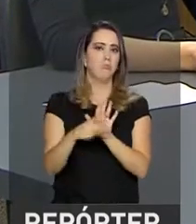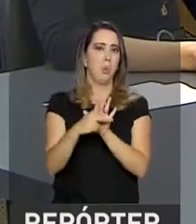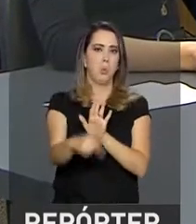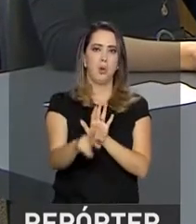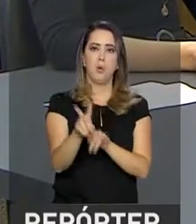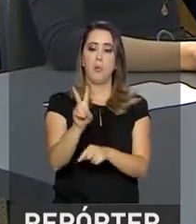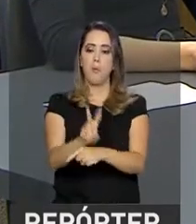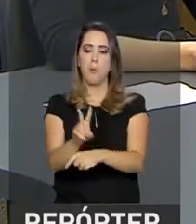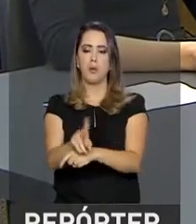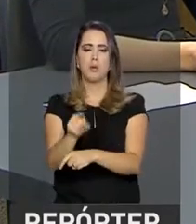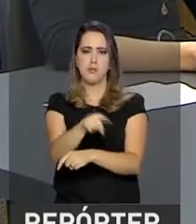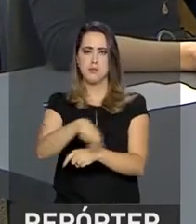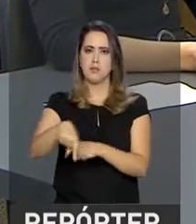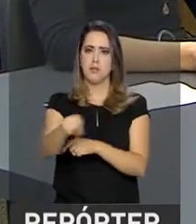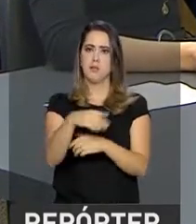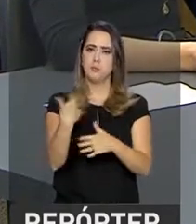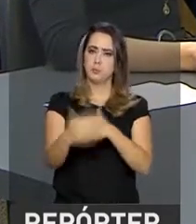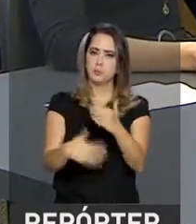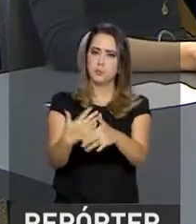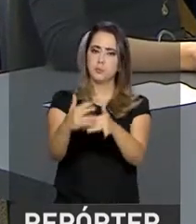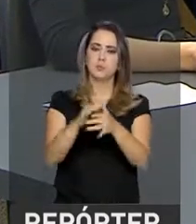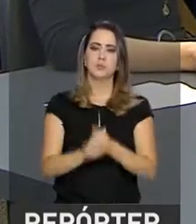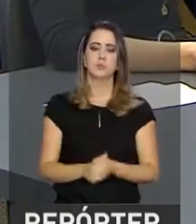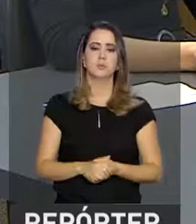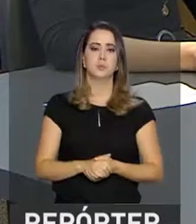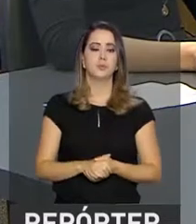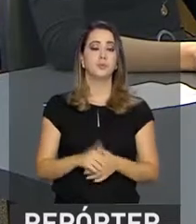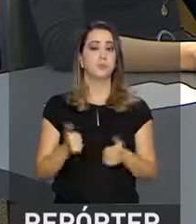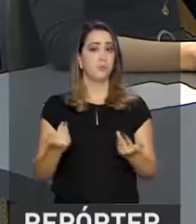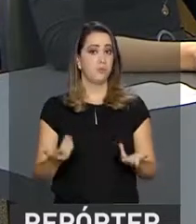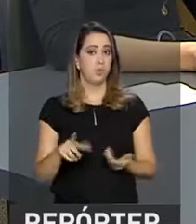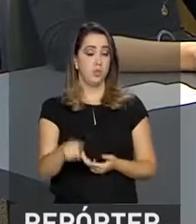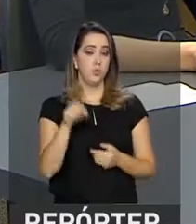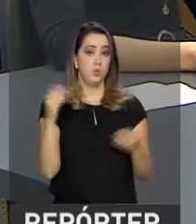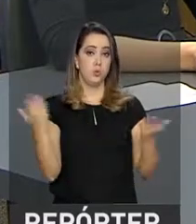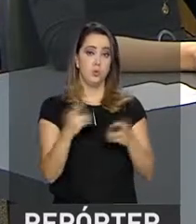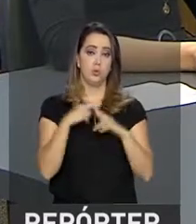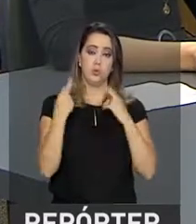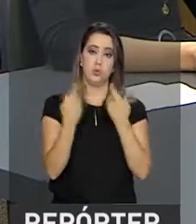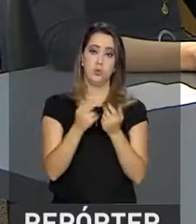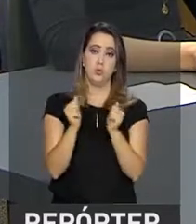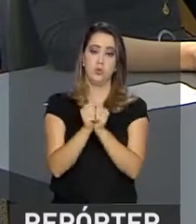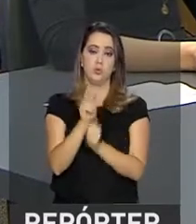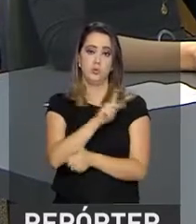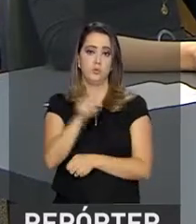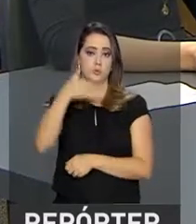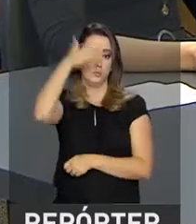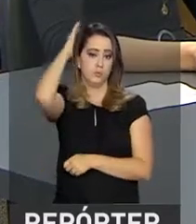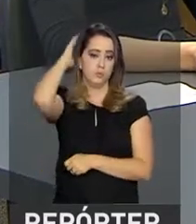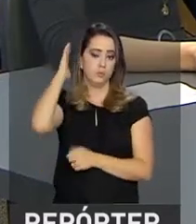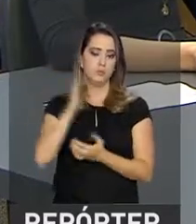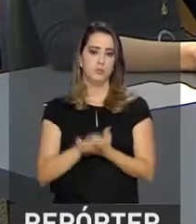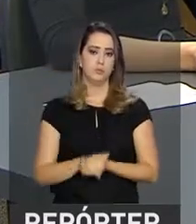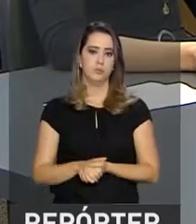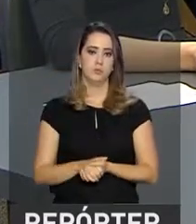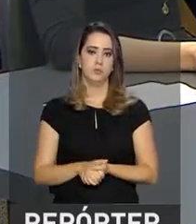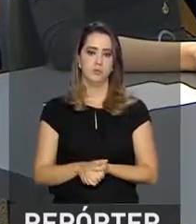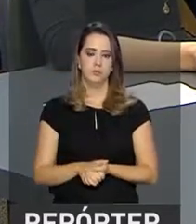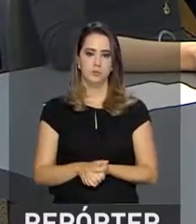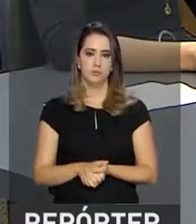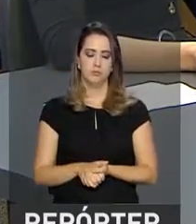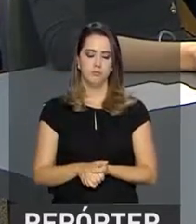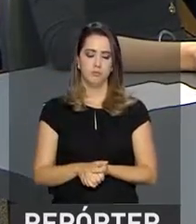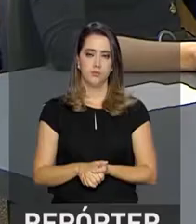portanto precisam ser preservadas essa decisão foi tomada hoje em reunião com o presidente michel temer não é isso ministro sim foi uma reunião